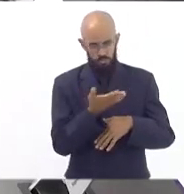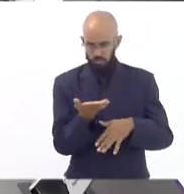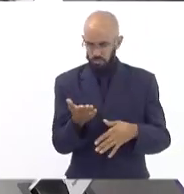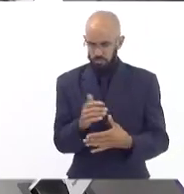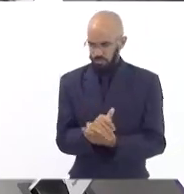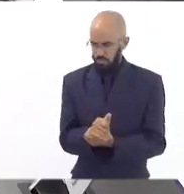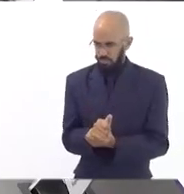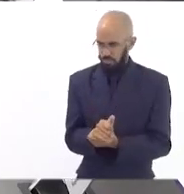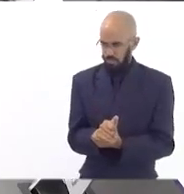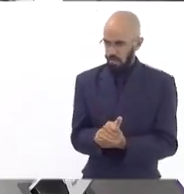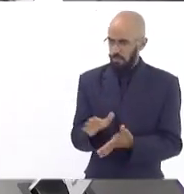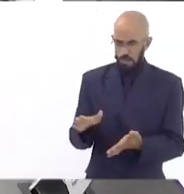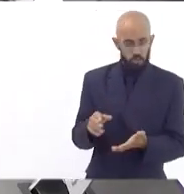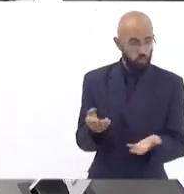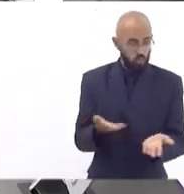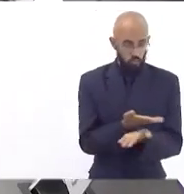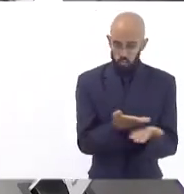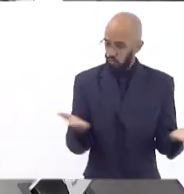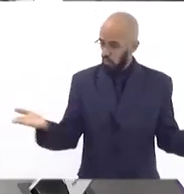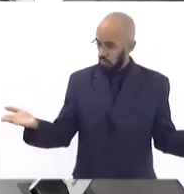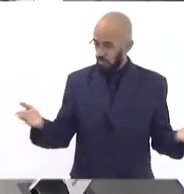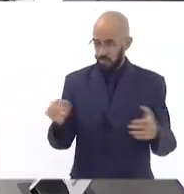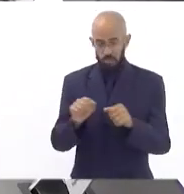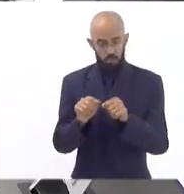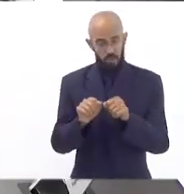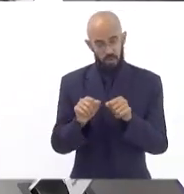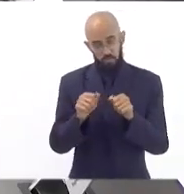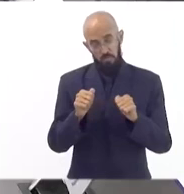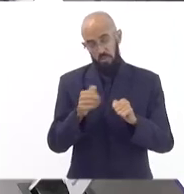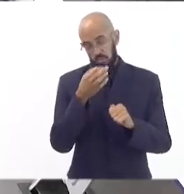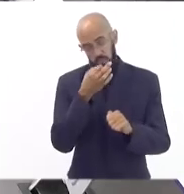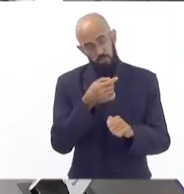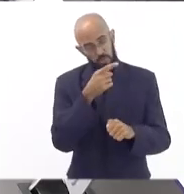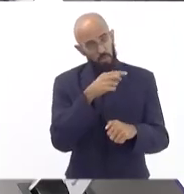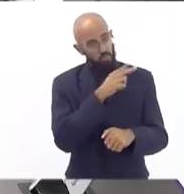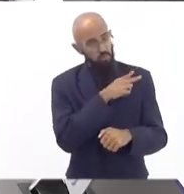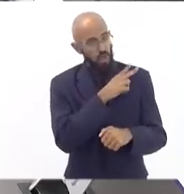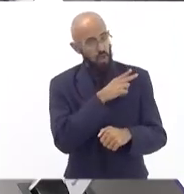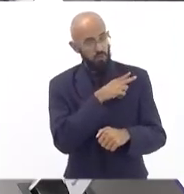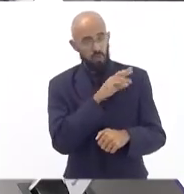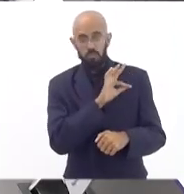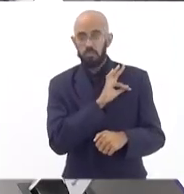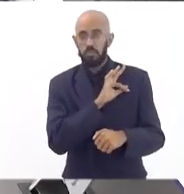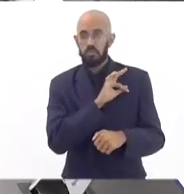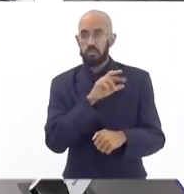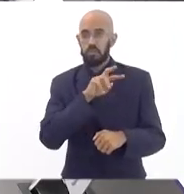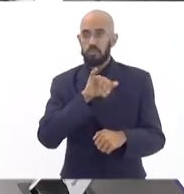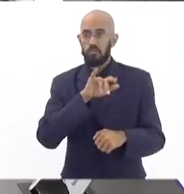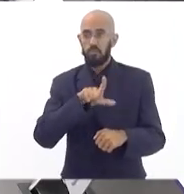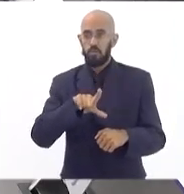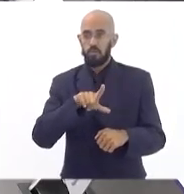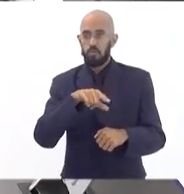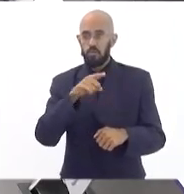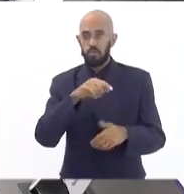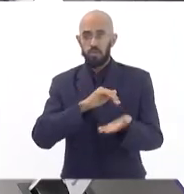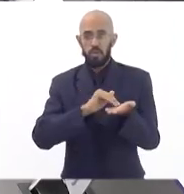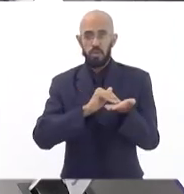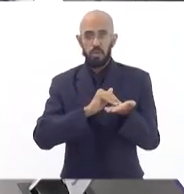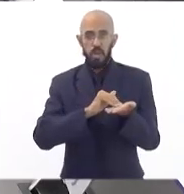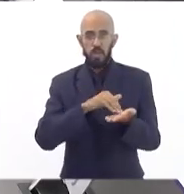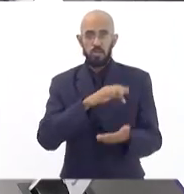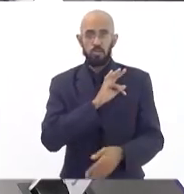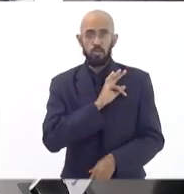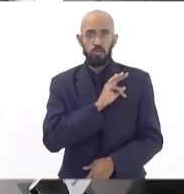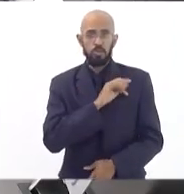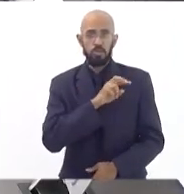sistemas Solares que estábulo sugerem ao chefe da Polícia Civil de culpa fonte número secretada por esse vídeo